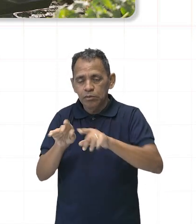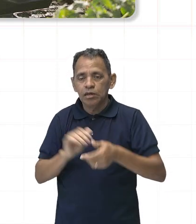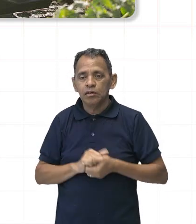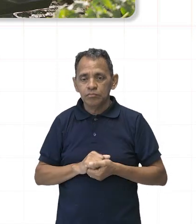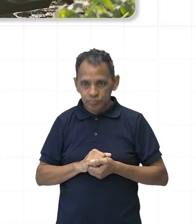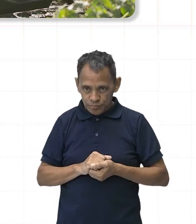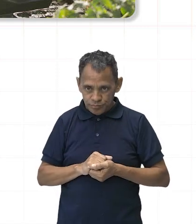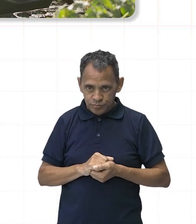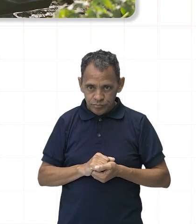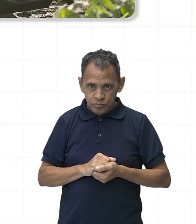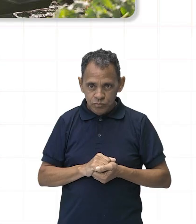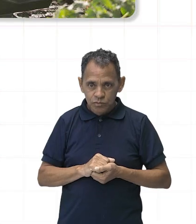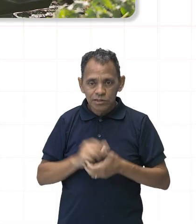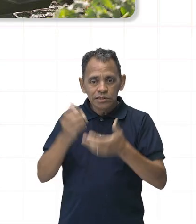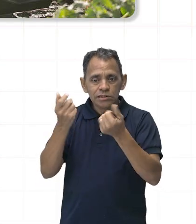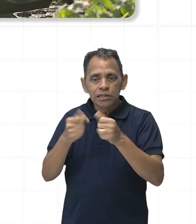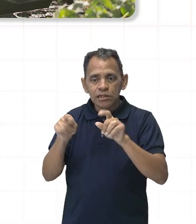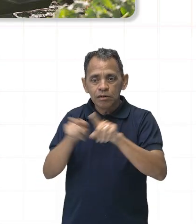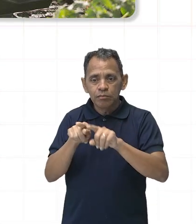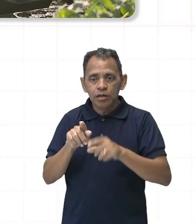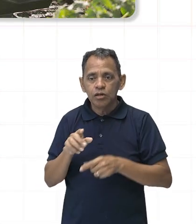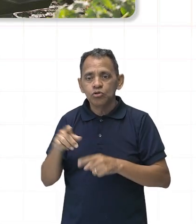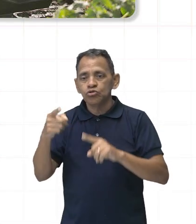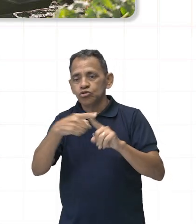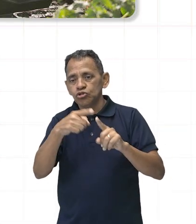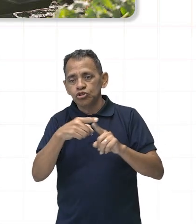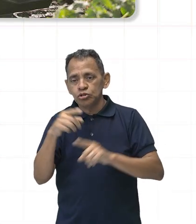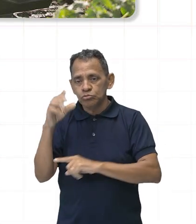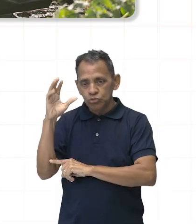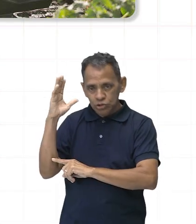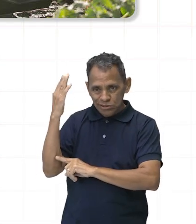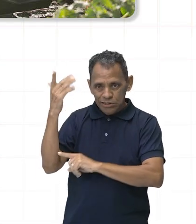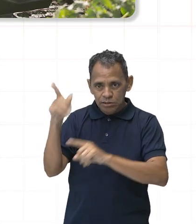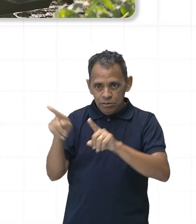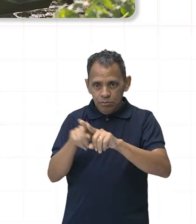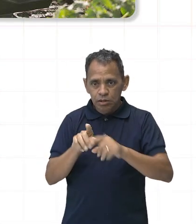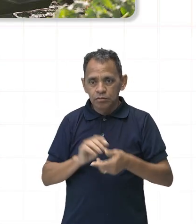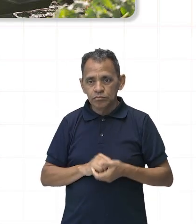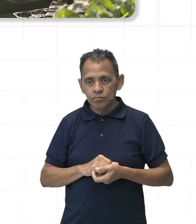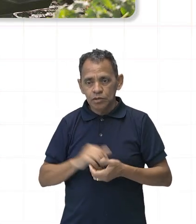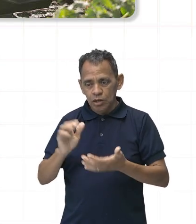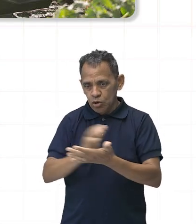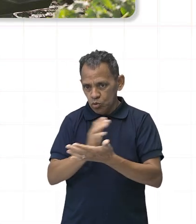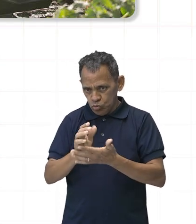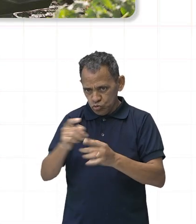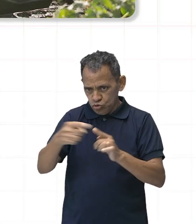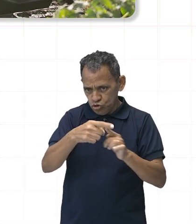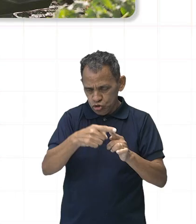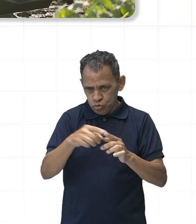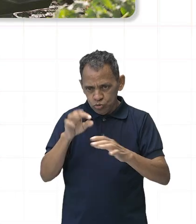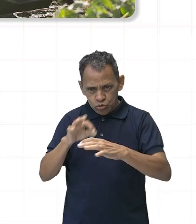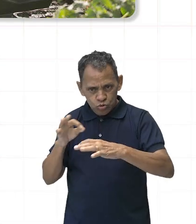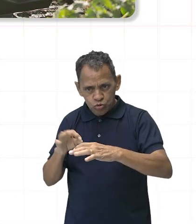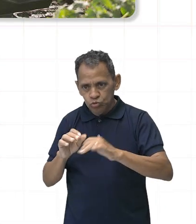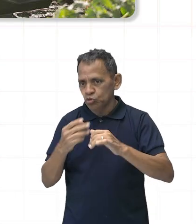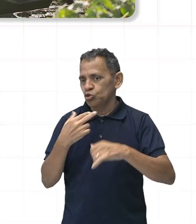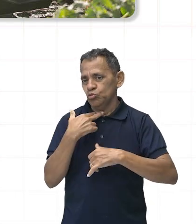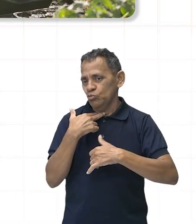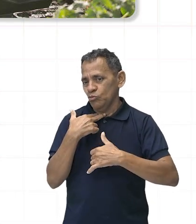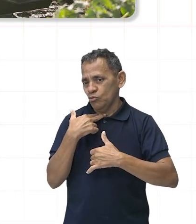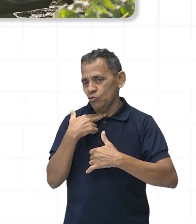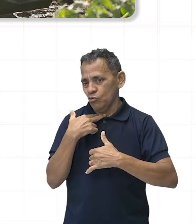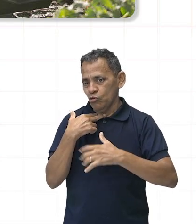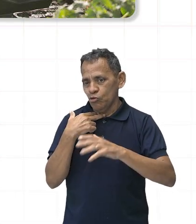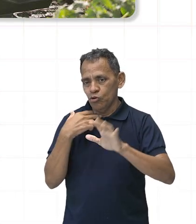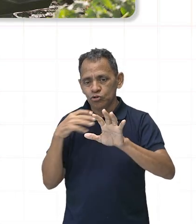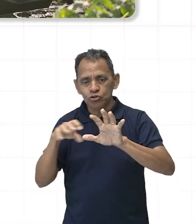climáticas também, determinados tipos de cultivo não pode ser cultivado na nossa região, tá? Então, a